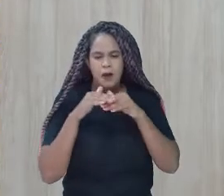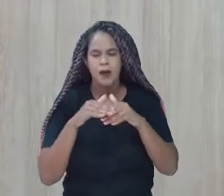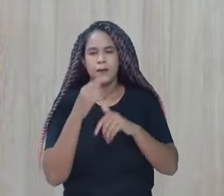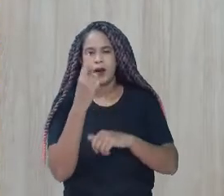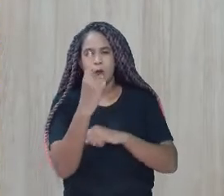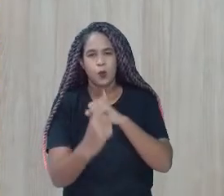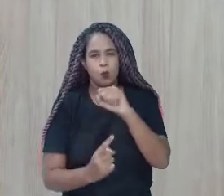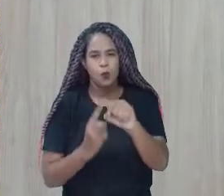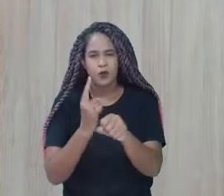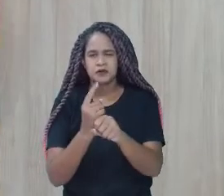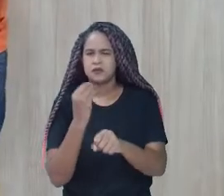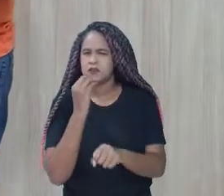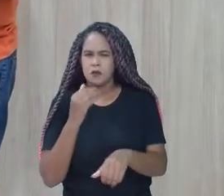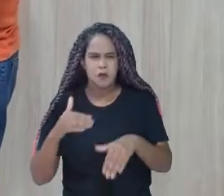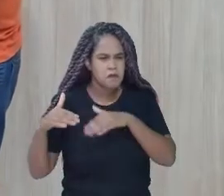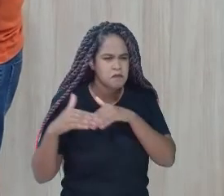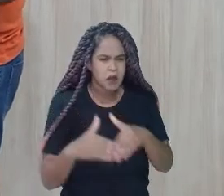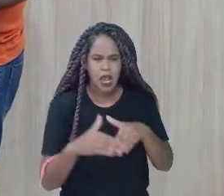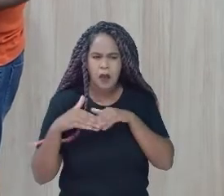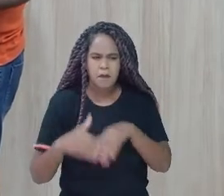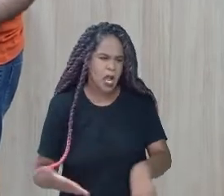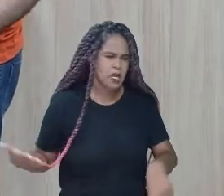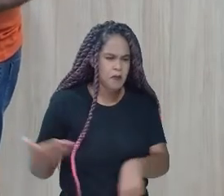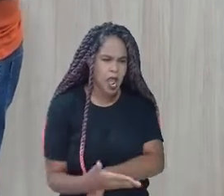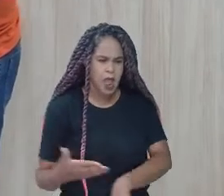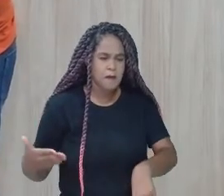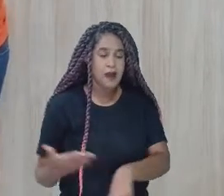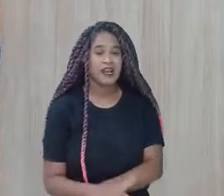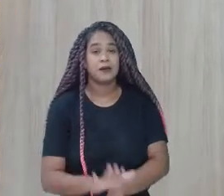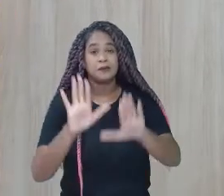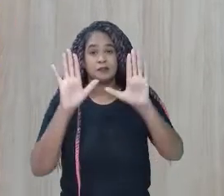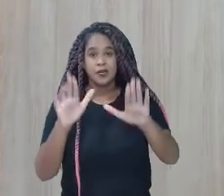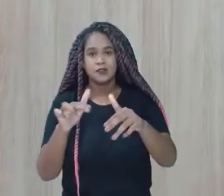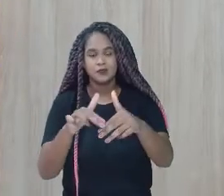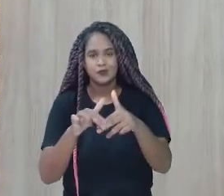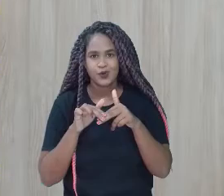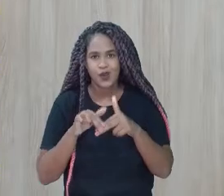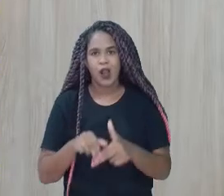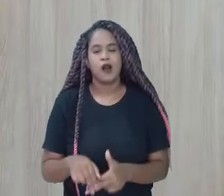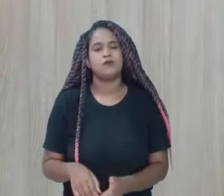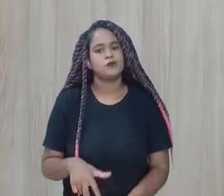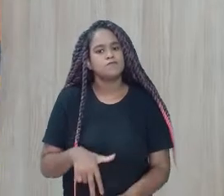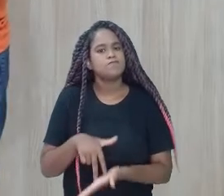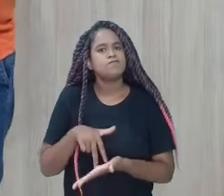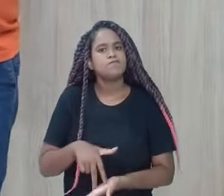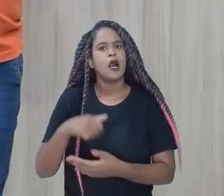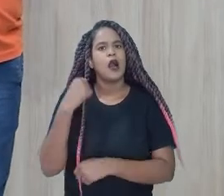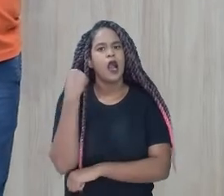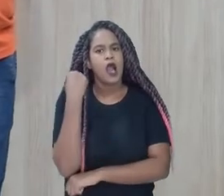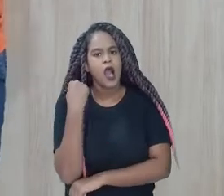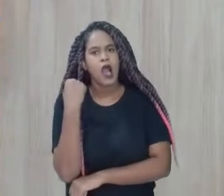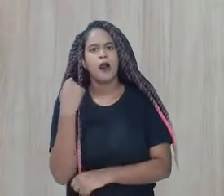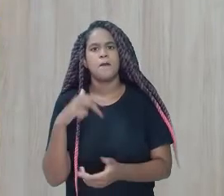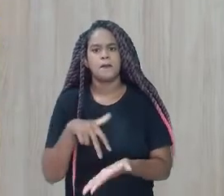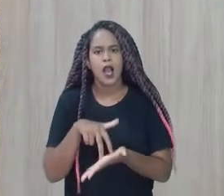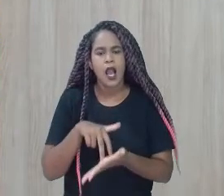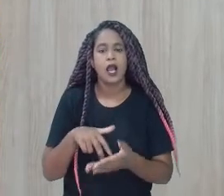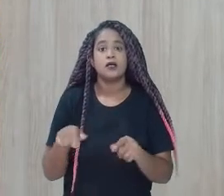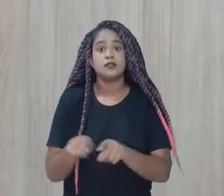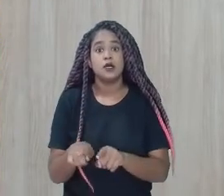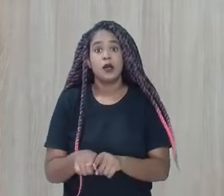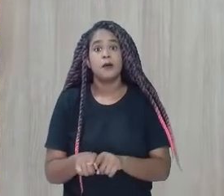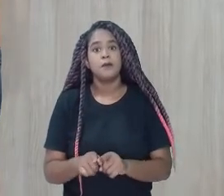ali, tentaram invadir a Bahia durante um ano, mas devido à resistência local e ao bloqueio naval, né, que